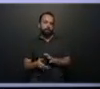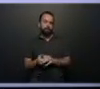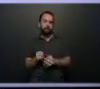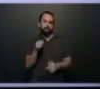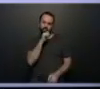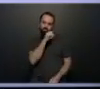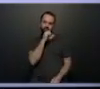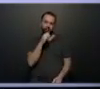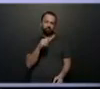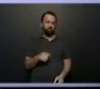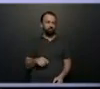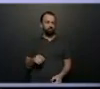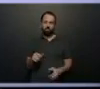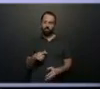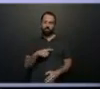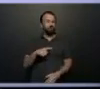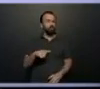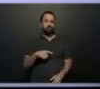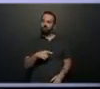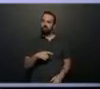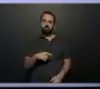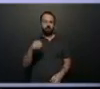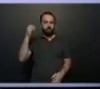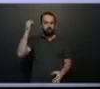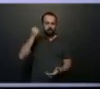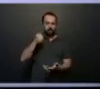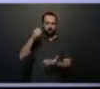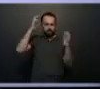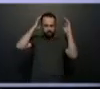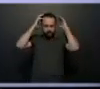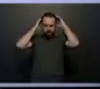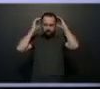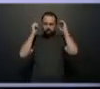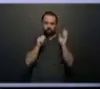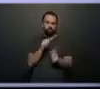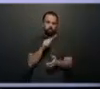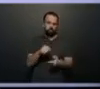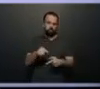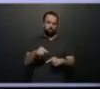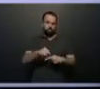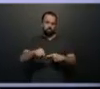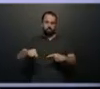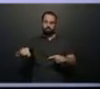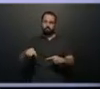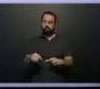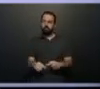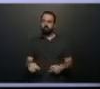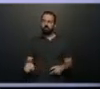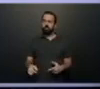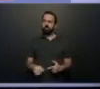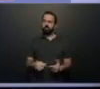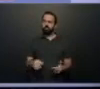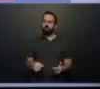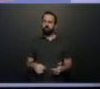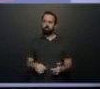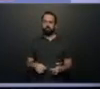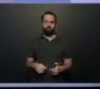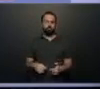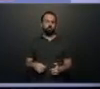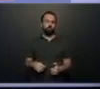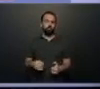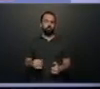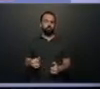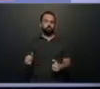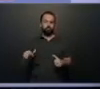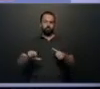sem shampoo, sabonete e creme dental, pois todos os produtos são derivados de uma indústria química.